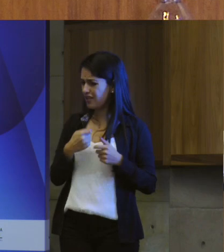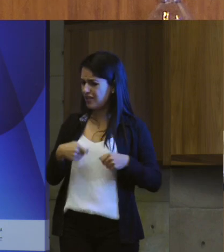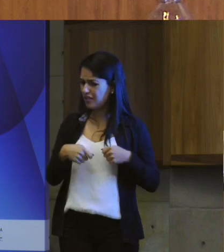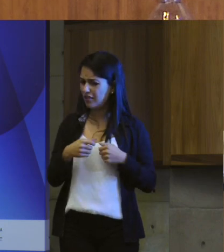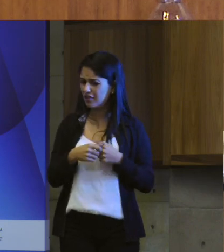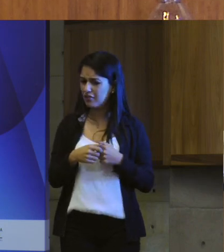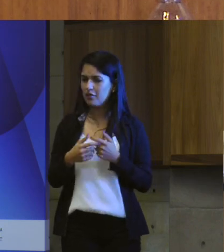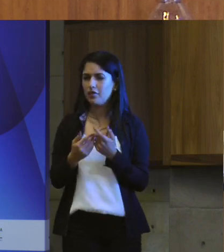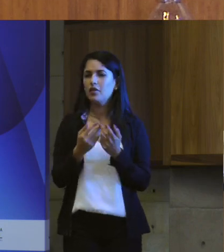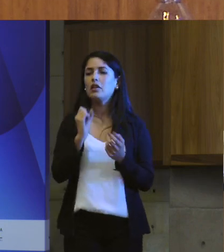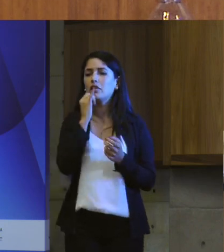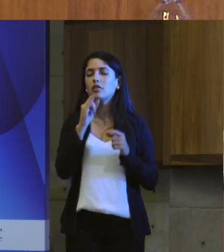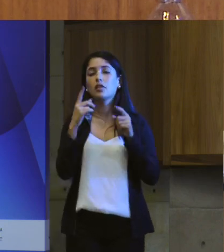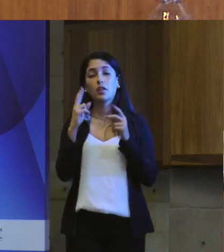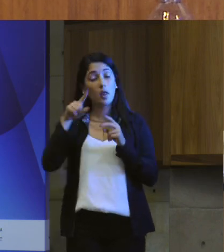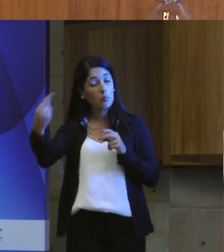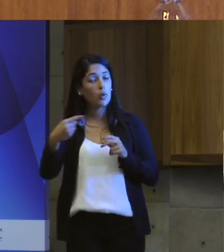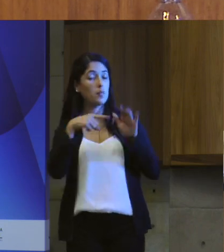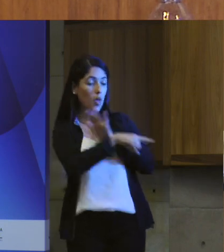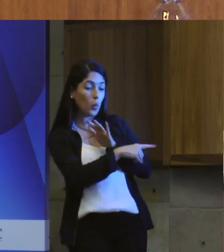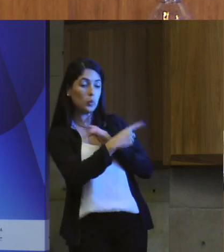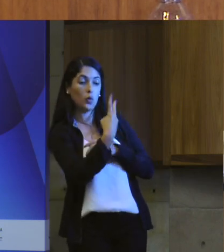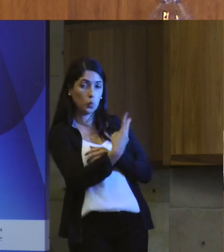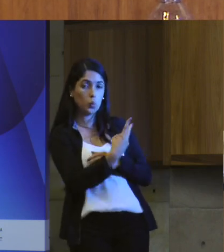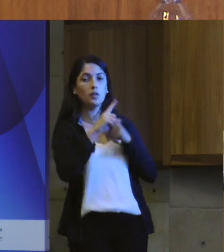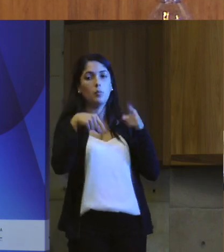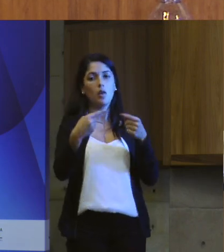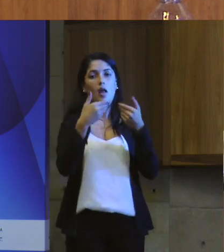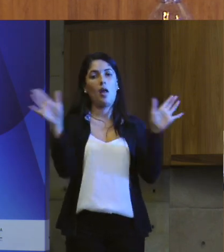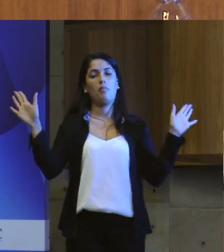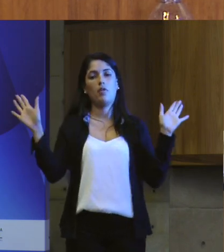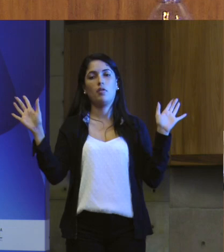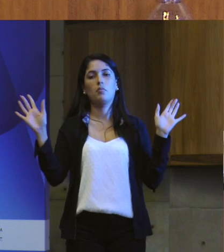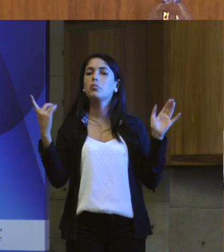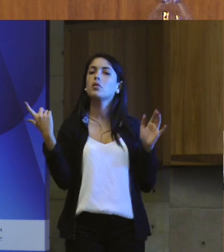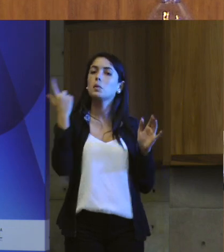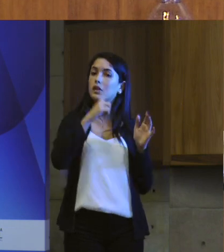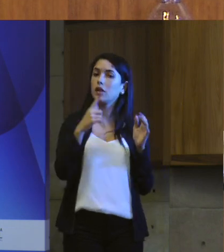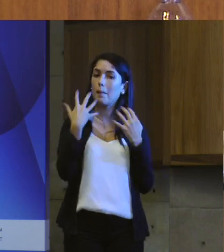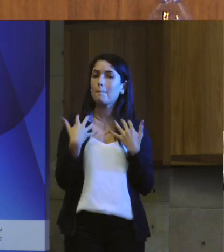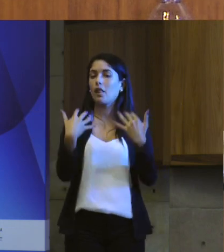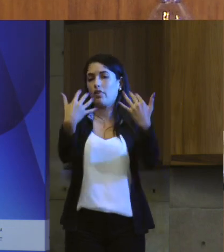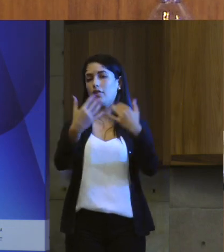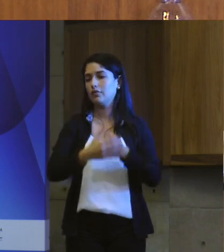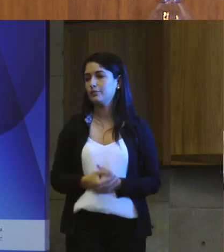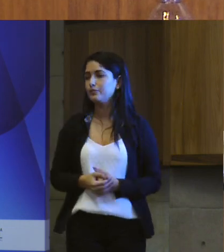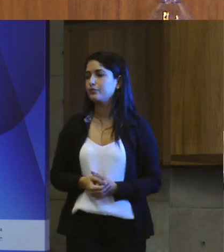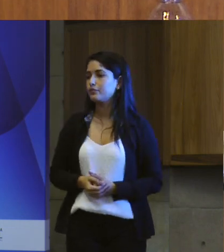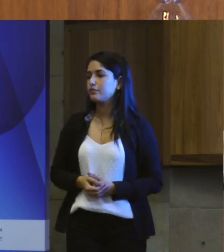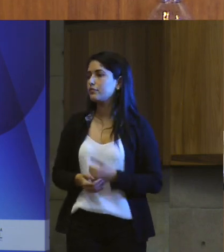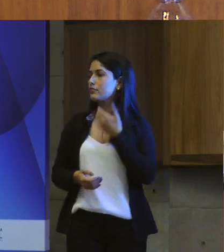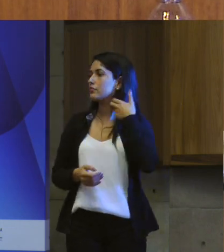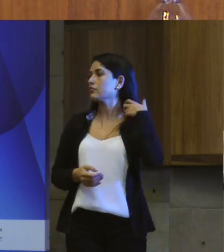na forma de questões perguntas e depois imediatamente abrimos a platéia então é